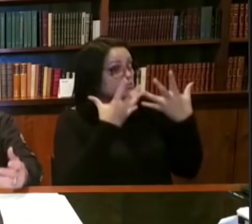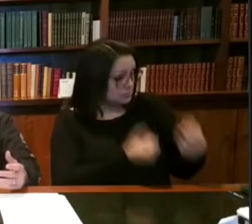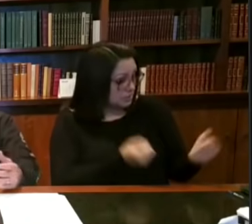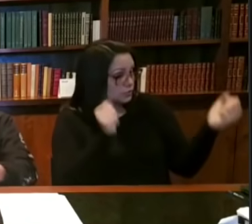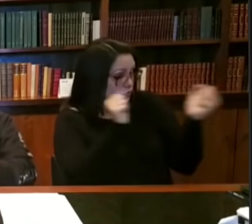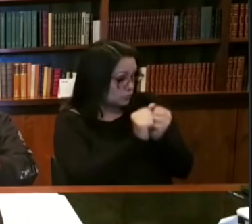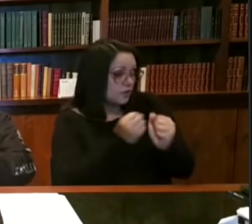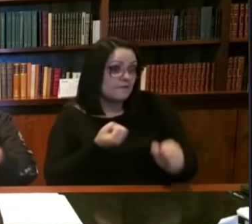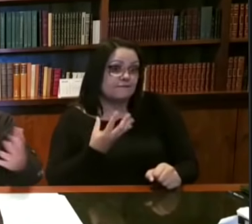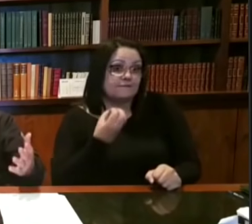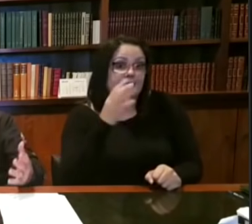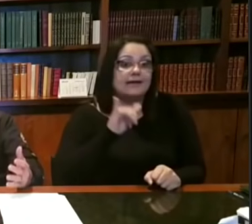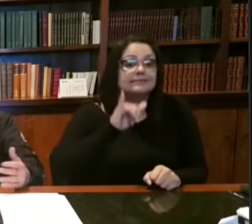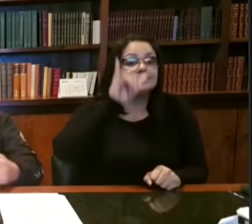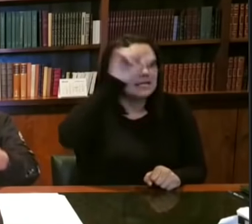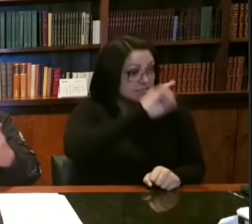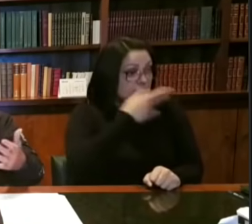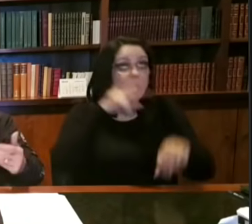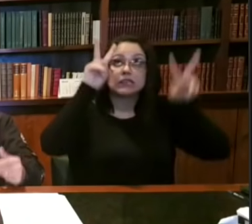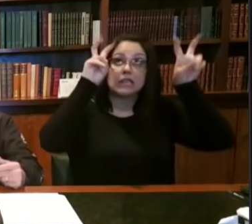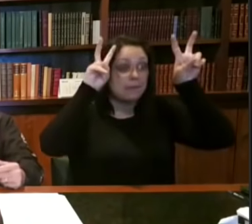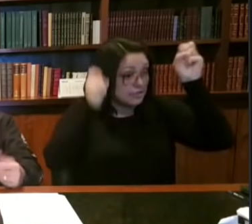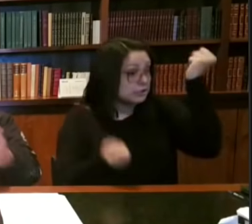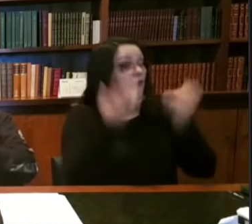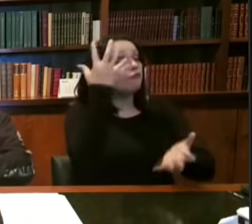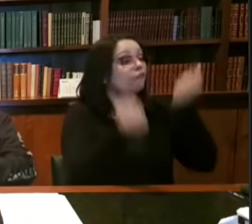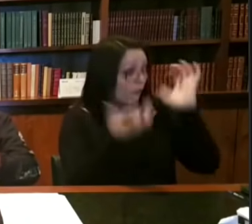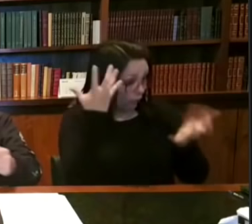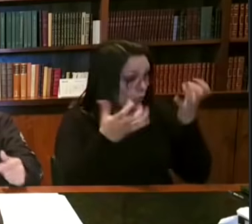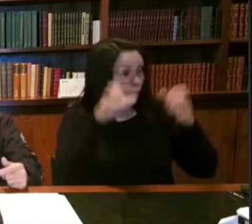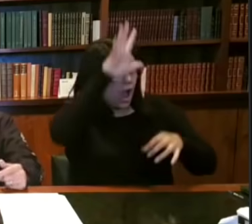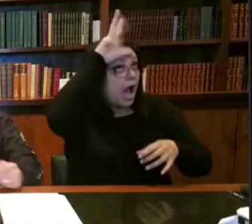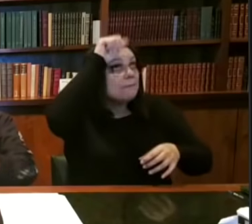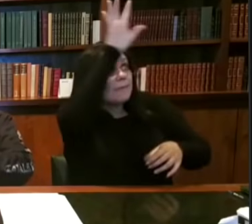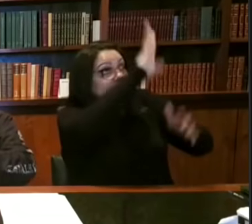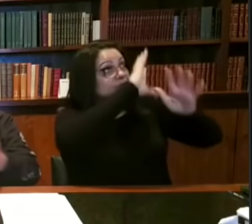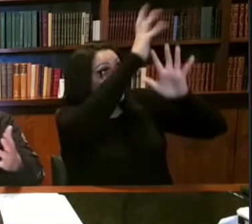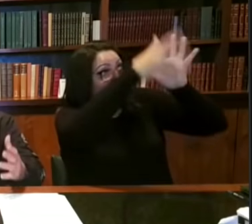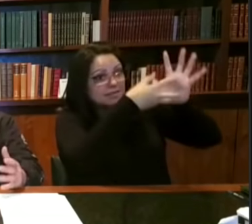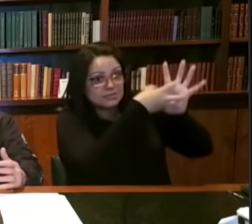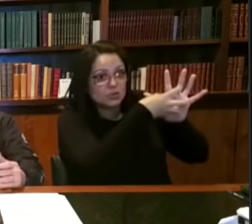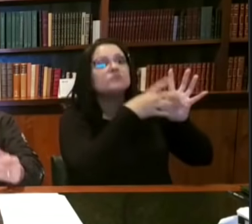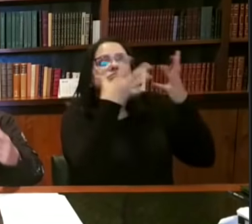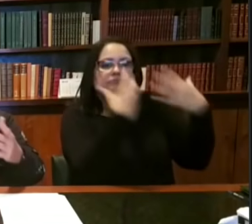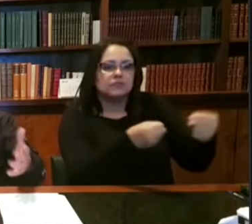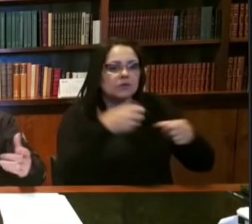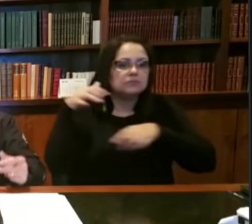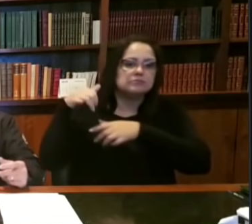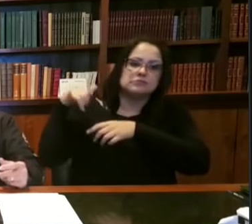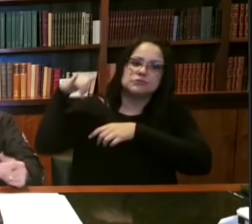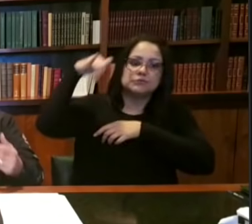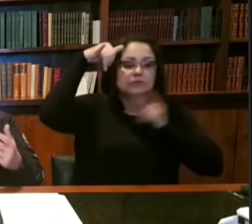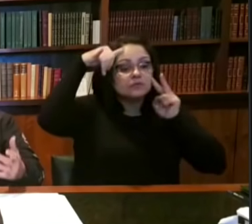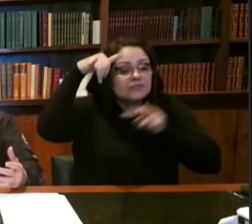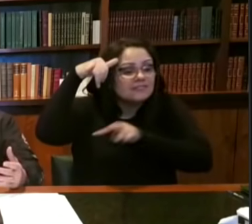região amazônica. Quando falar que está pegando fogo a Amazônia, um avião da Força Aérea, um avião da Presidência da República, vamos sobrevoar a Amazônia, onde ela quiser